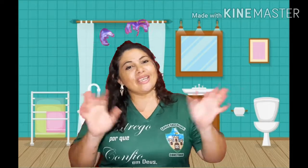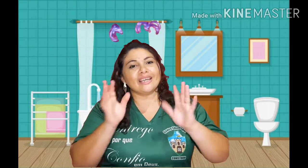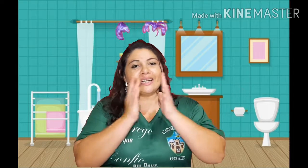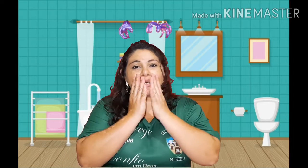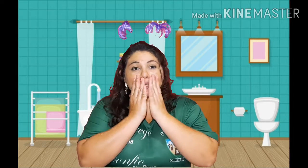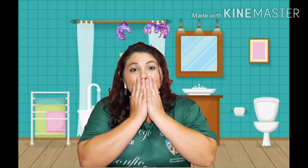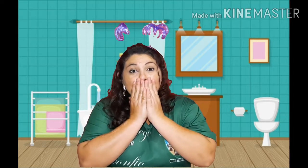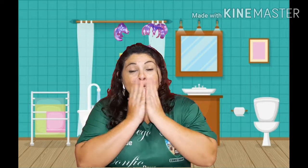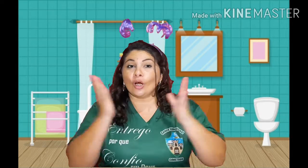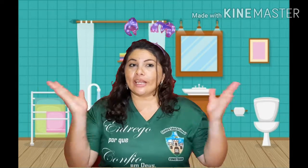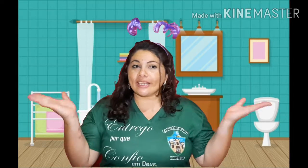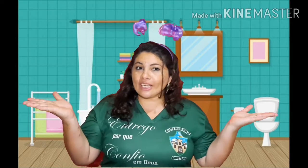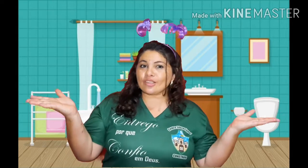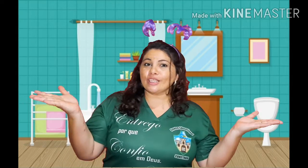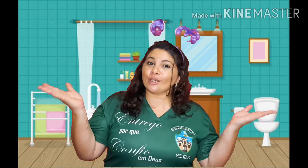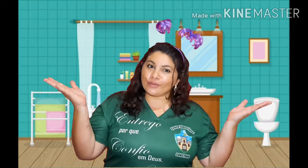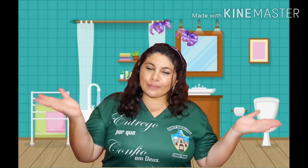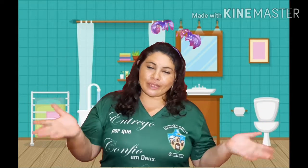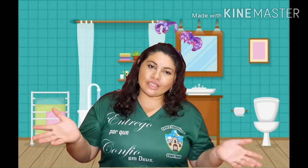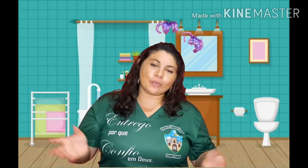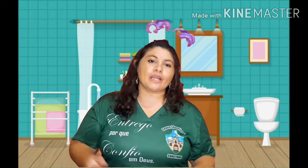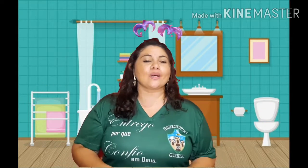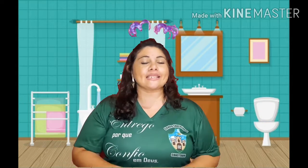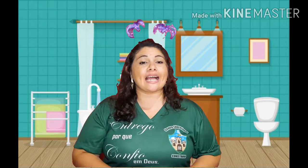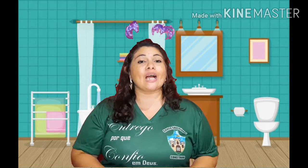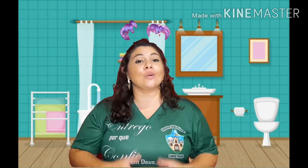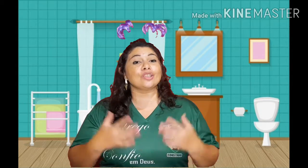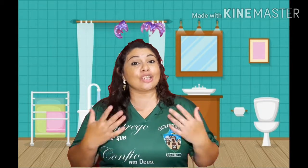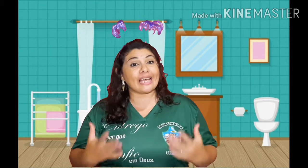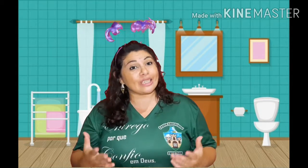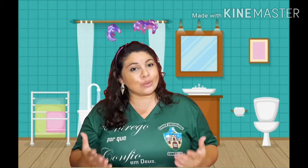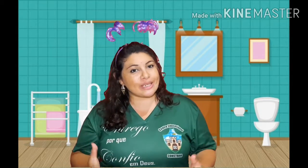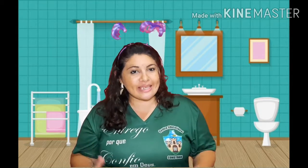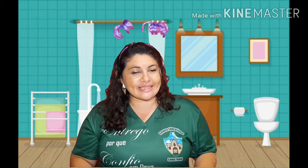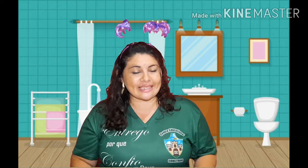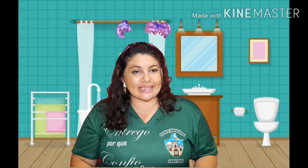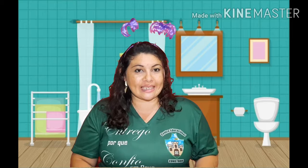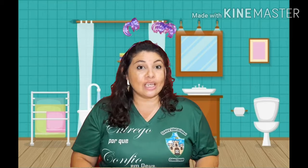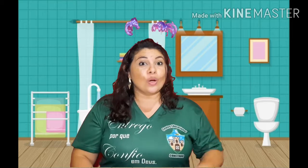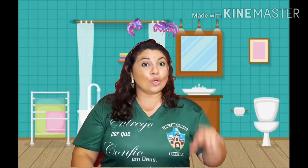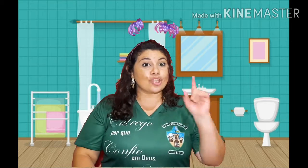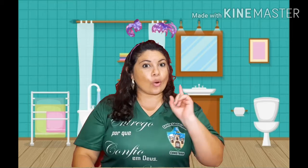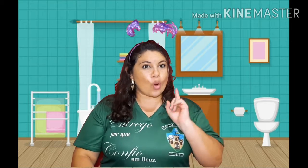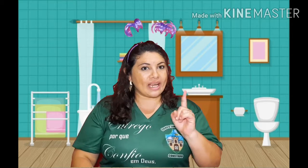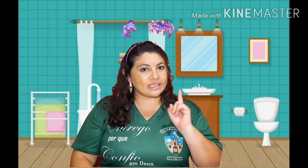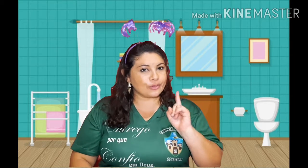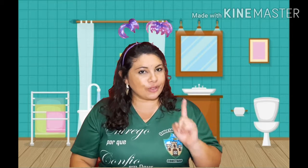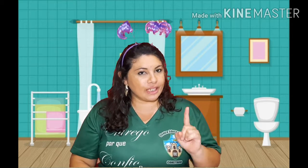Bom dia! Olha aqui a tia novamente para nossa aula de natureza.